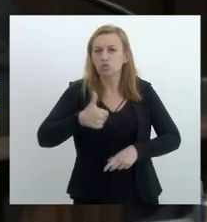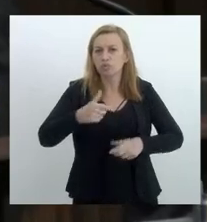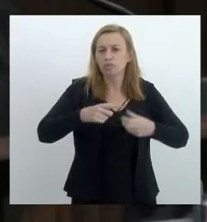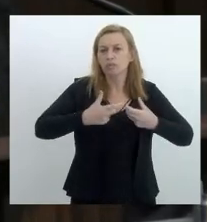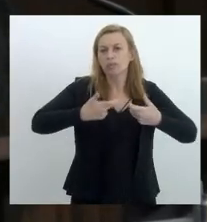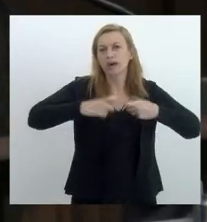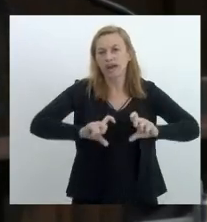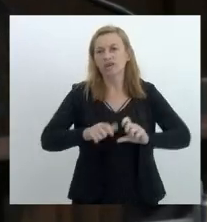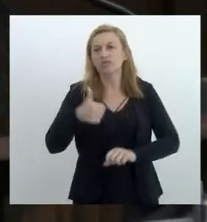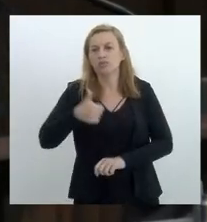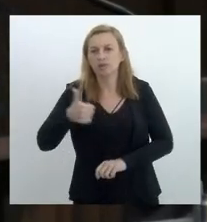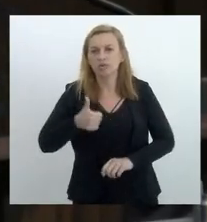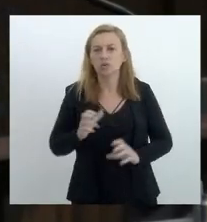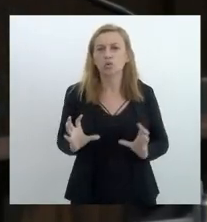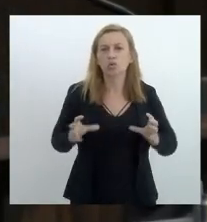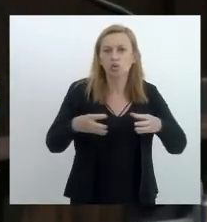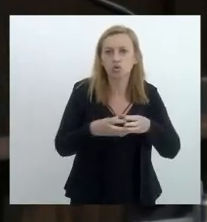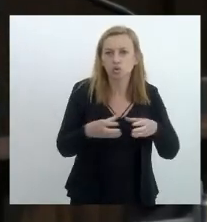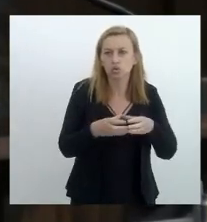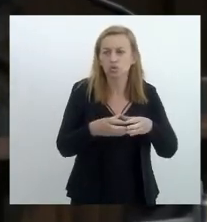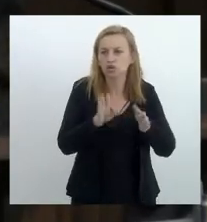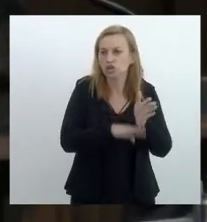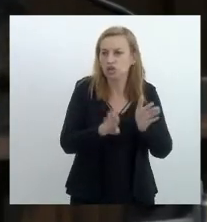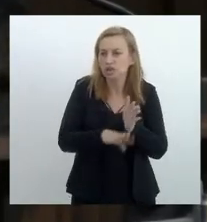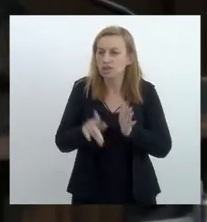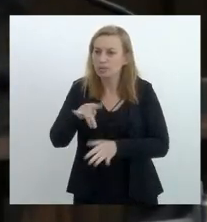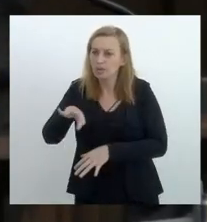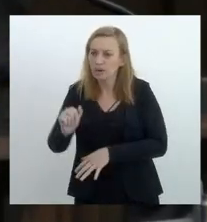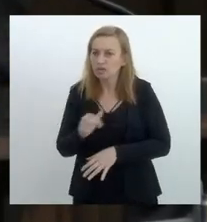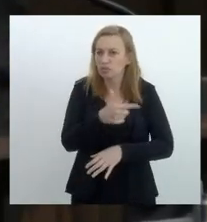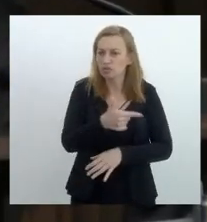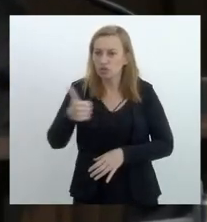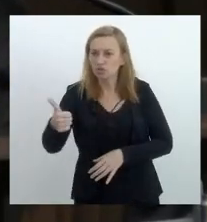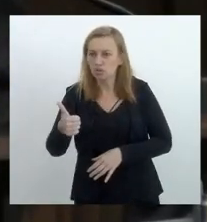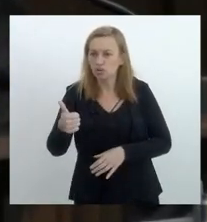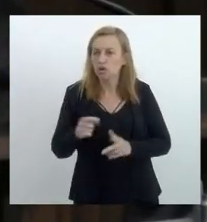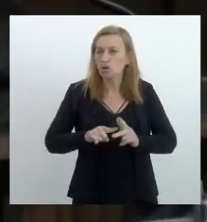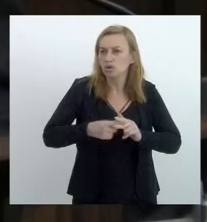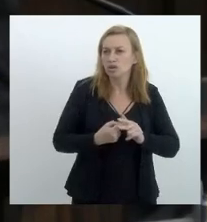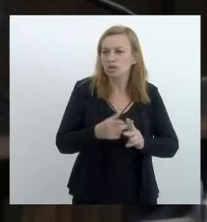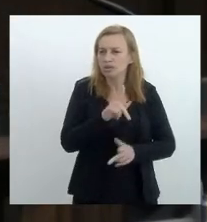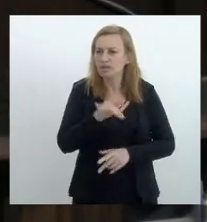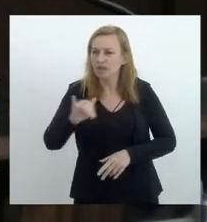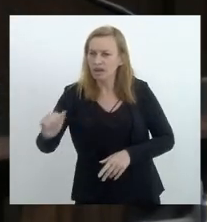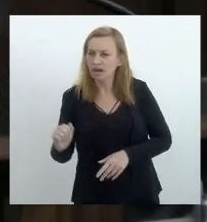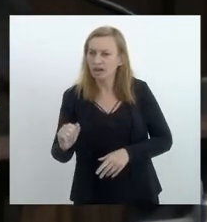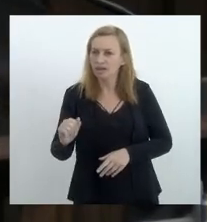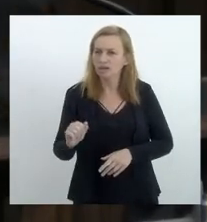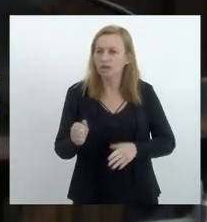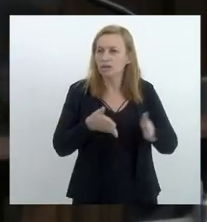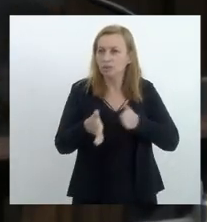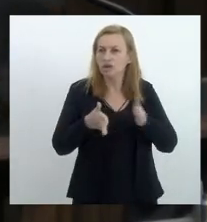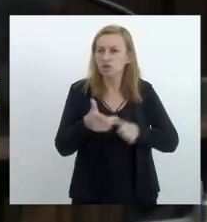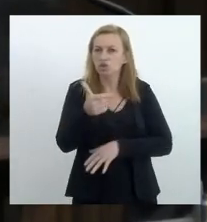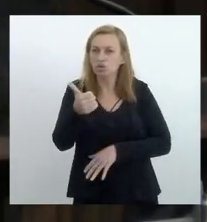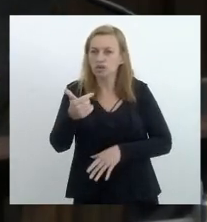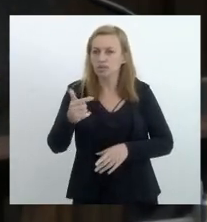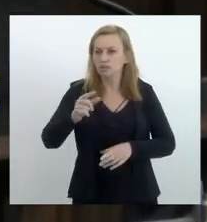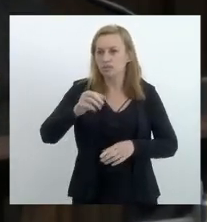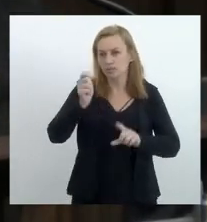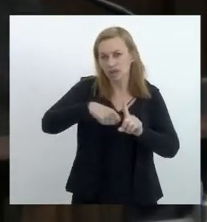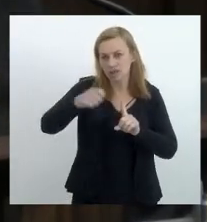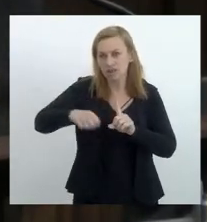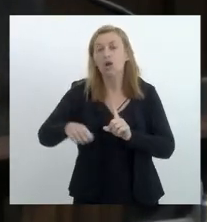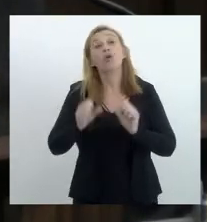a ser o conjunto de despesas primárias empenhadas no exercício 2021, corrigidas pelo IPCA acumulado em um período de 12 meses. Ou seja, a